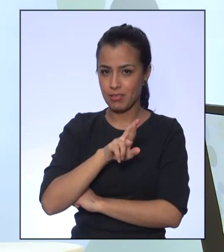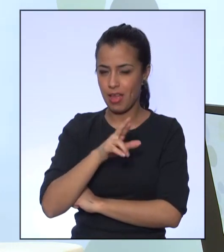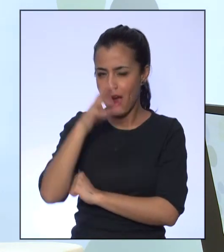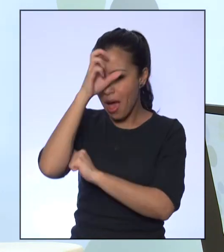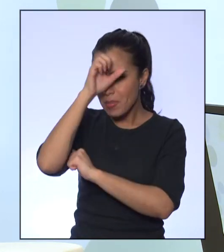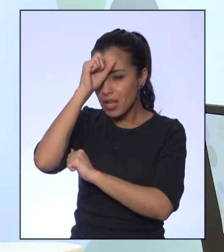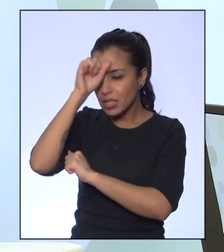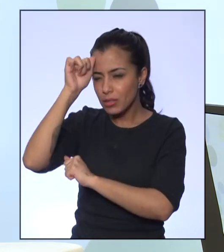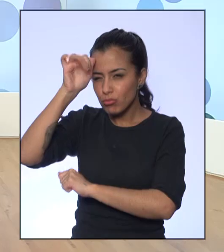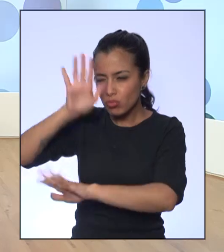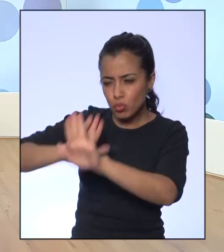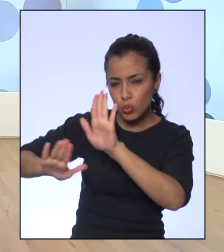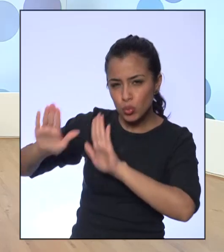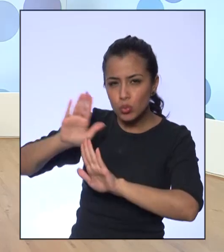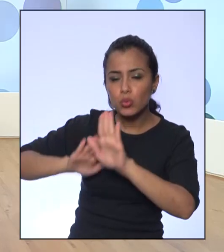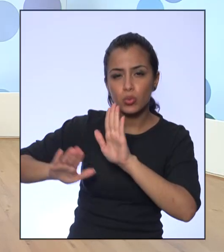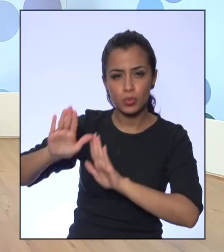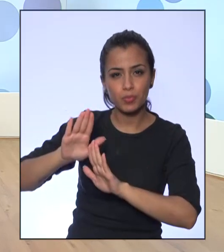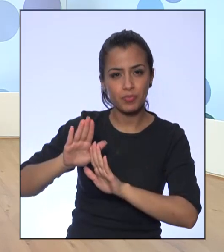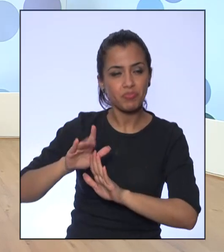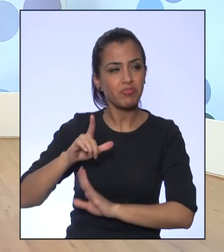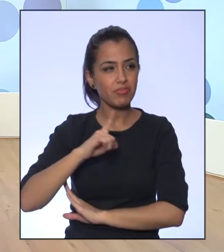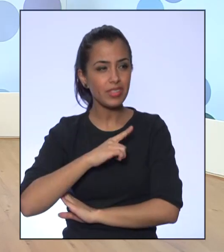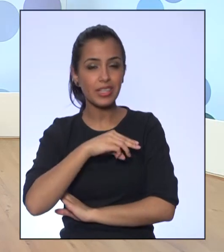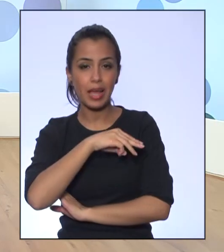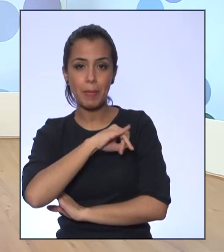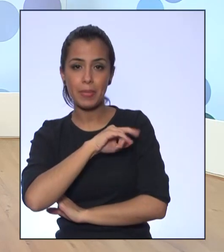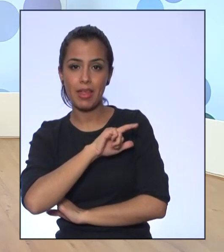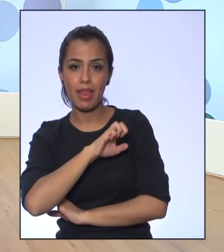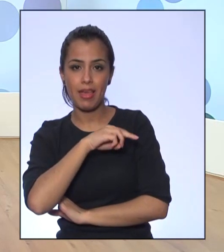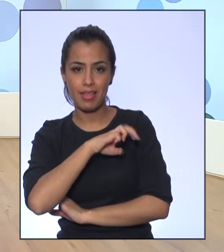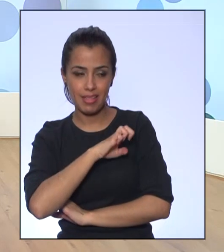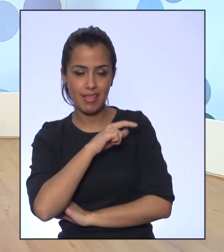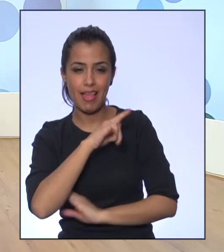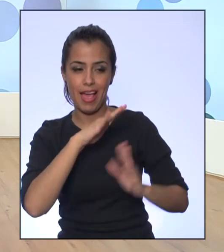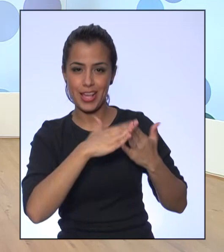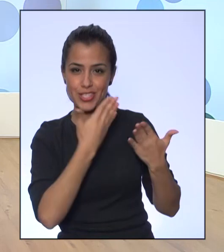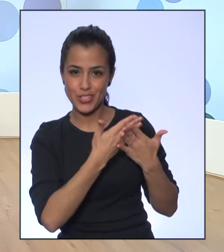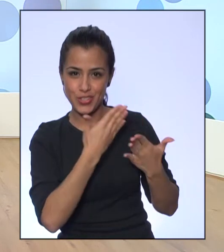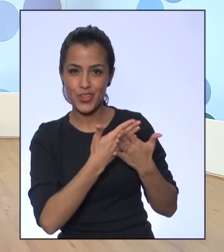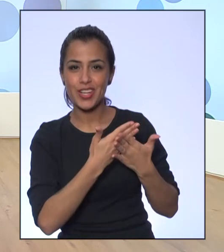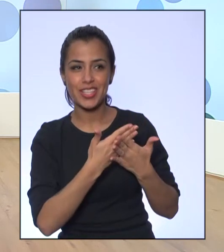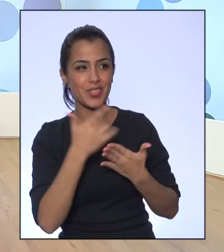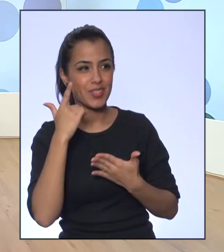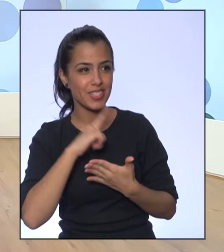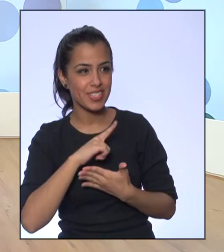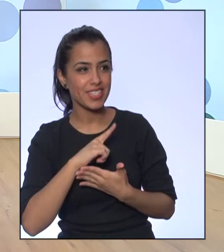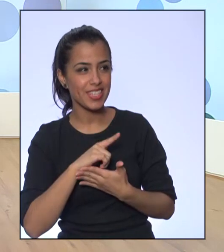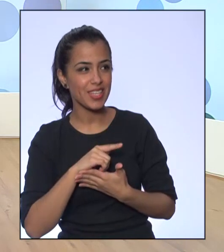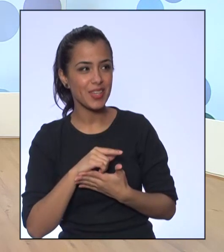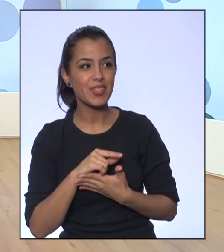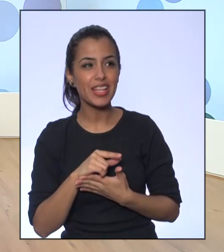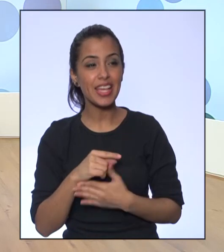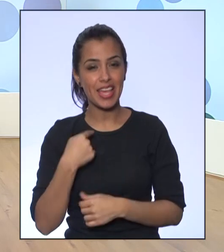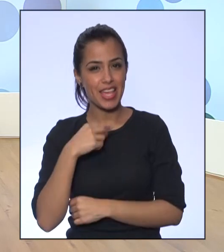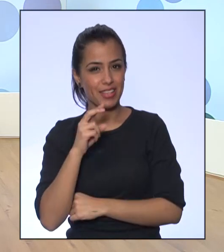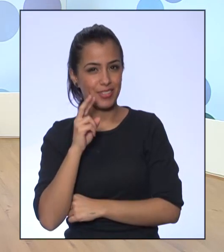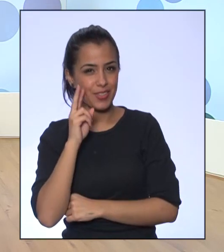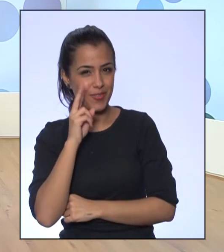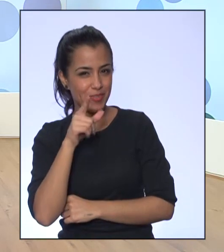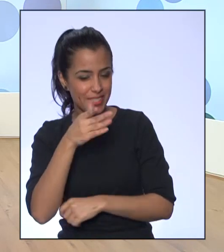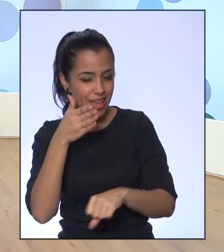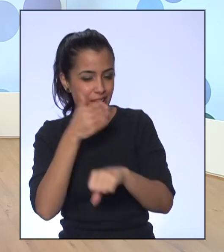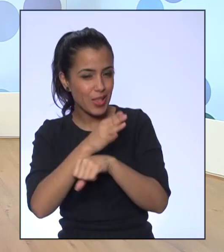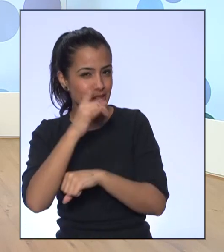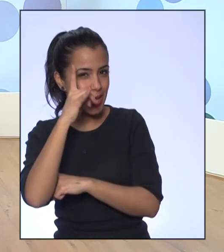da Milene, que participou, a escola dela foi contemplada, né? Ela está olhando lá. Conta aí para a gente, que você entrou lá no Instagram